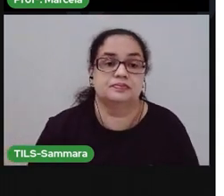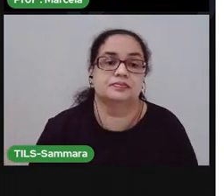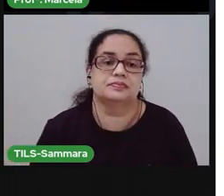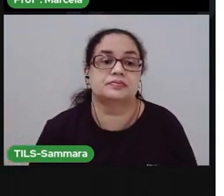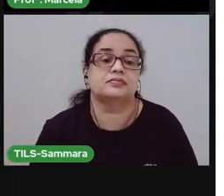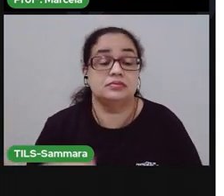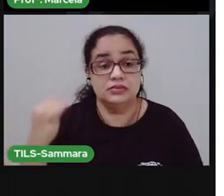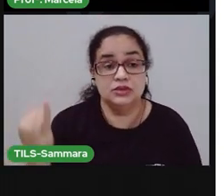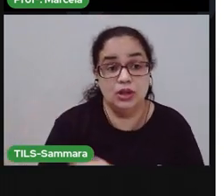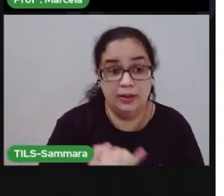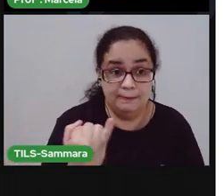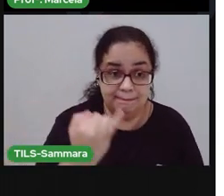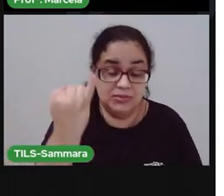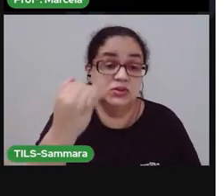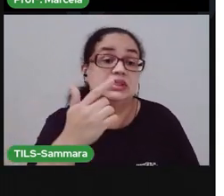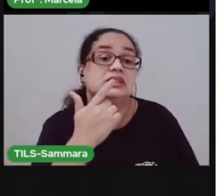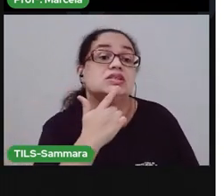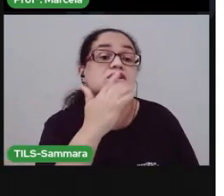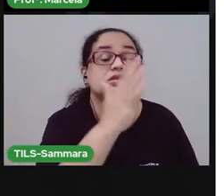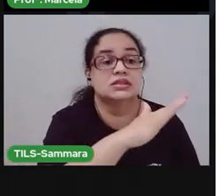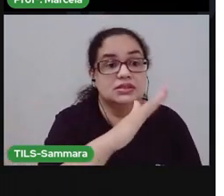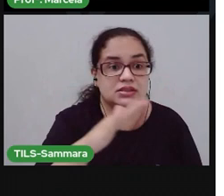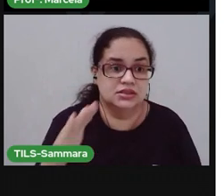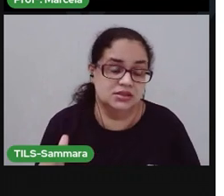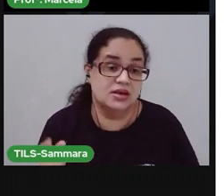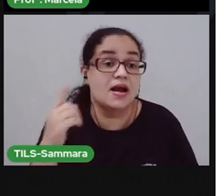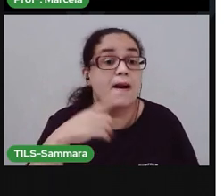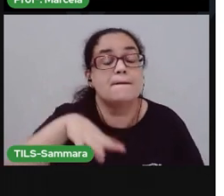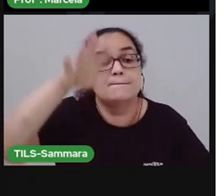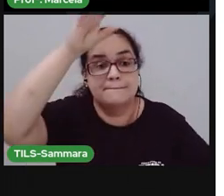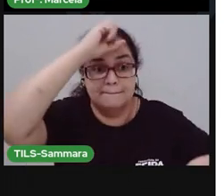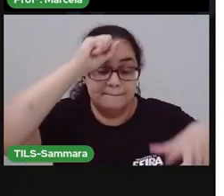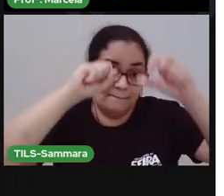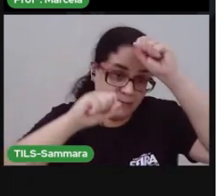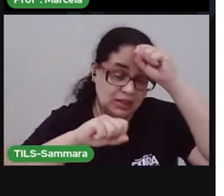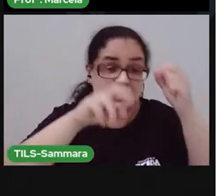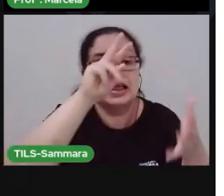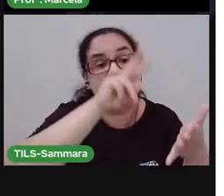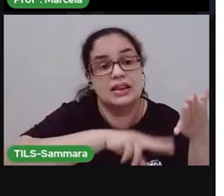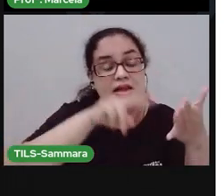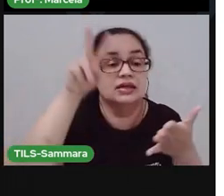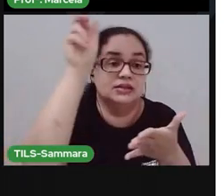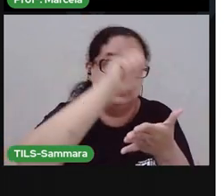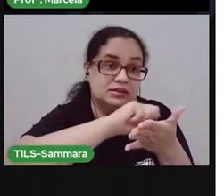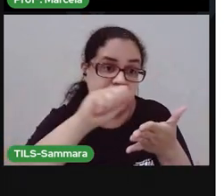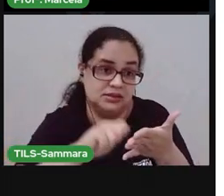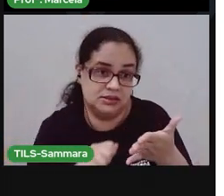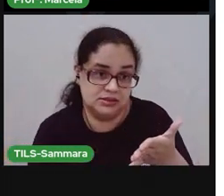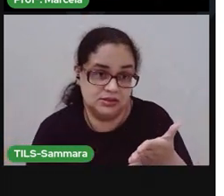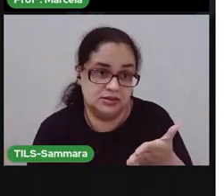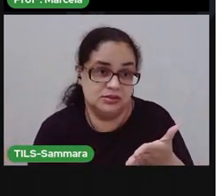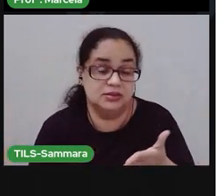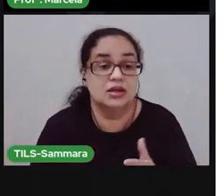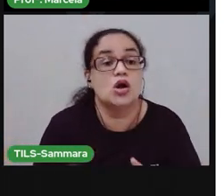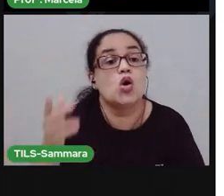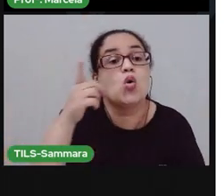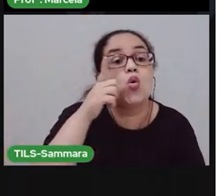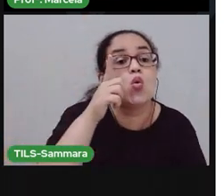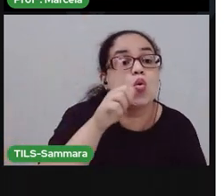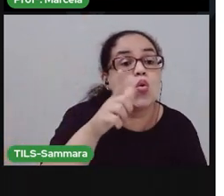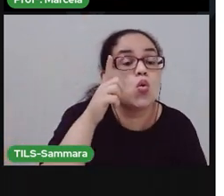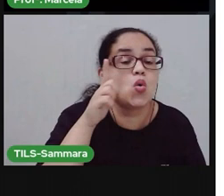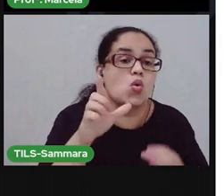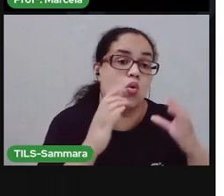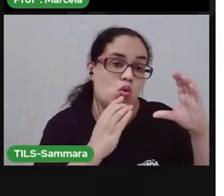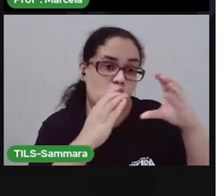É muito importante, crianças, que vocês aprendam a ler e escrever, porque é dessa maneira que você consegue